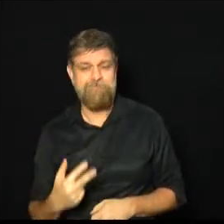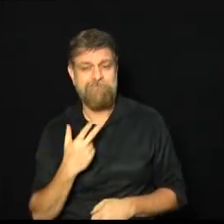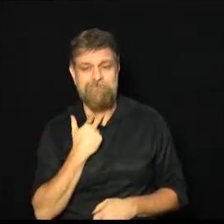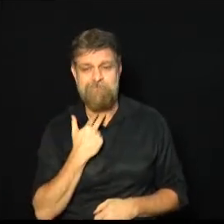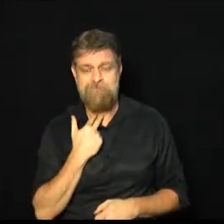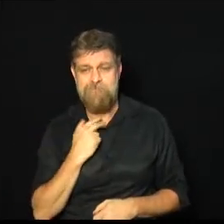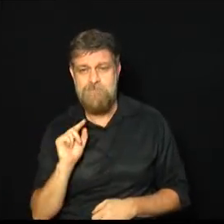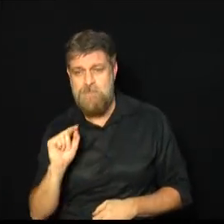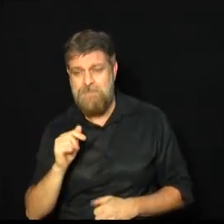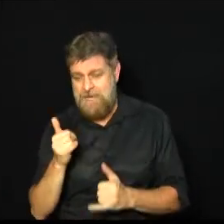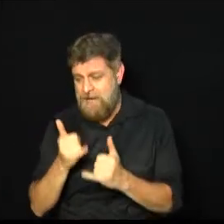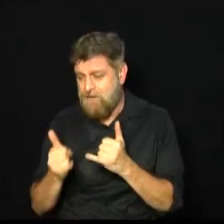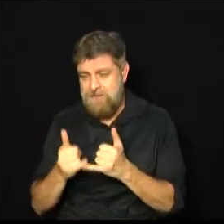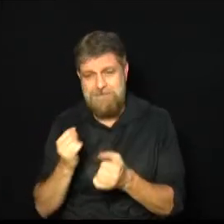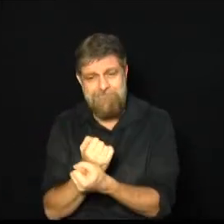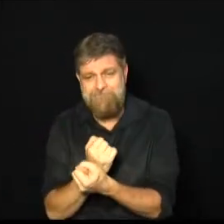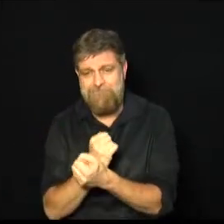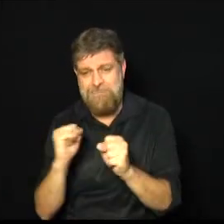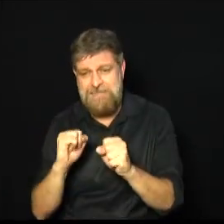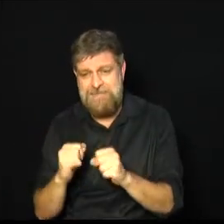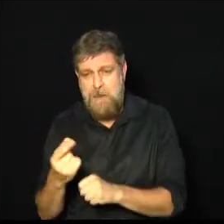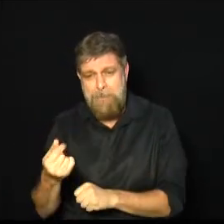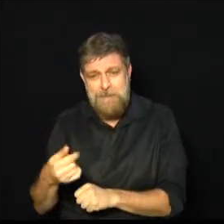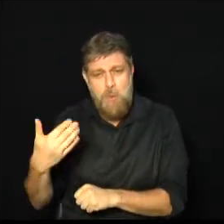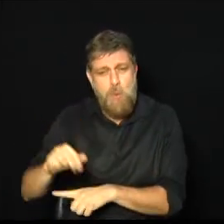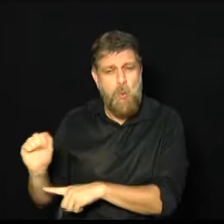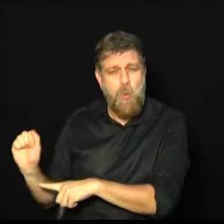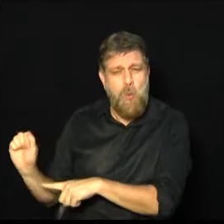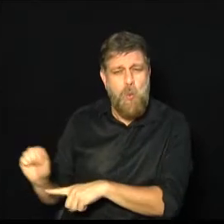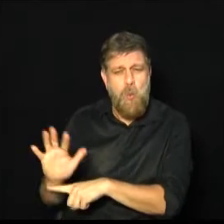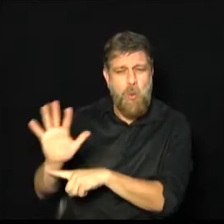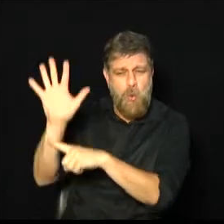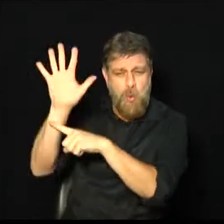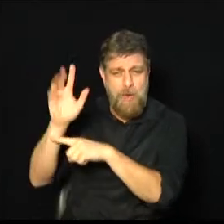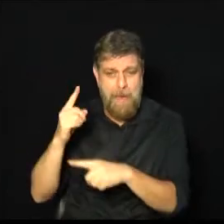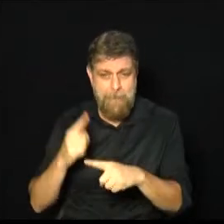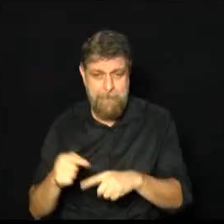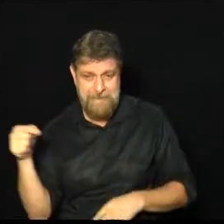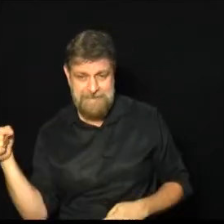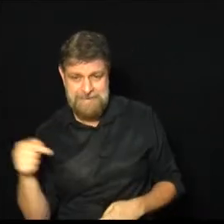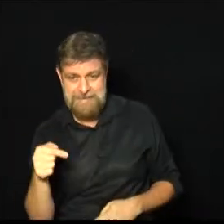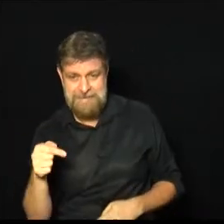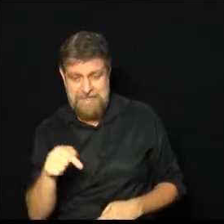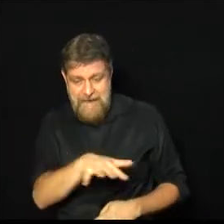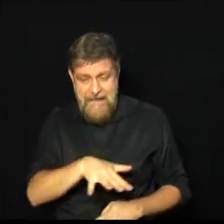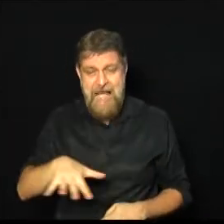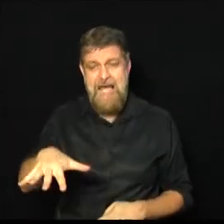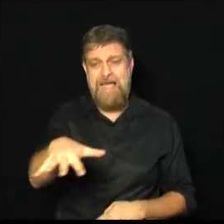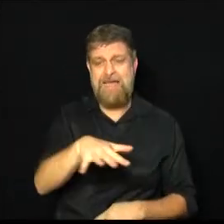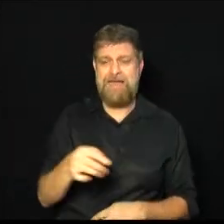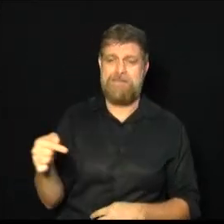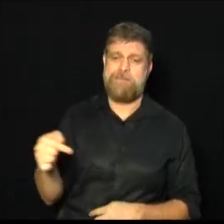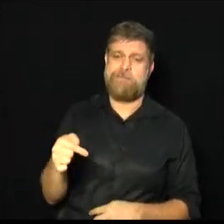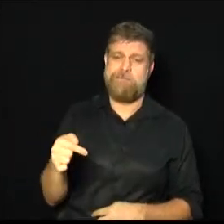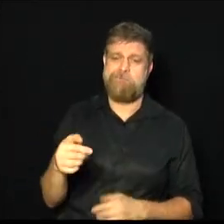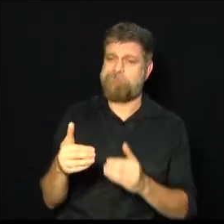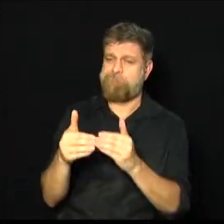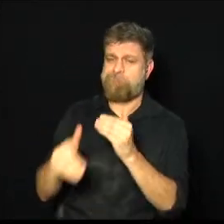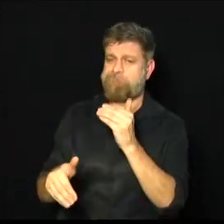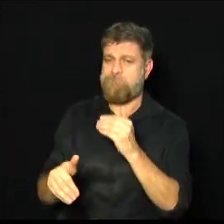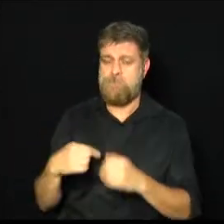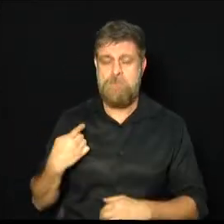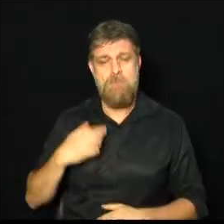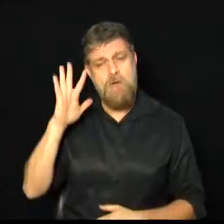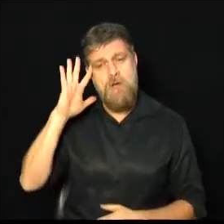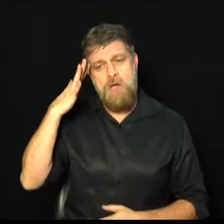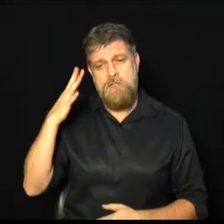só quase que inviável, mas de um custo extremamente elevado, dadas as circunstâncias daquela região. Então, nós